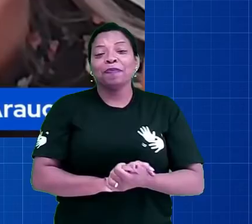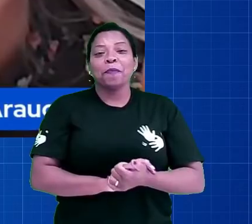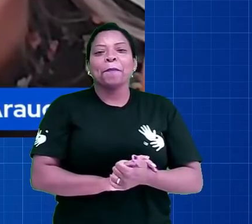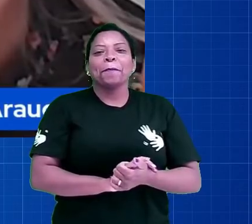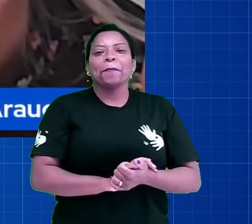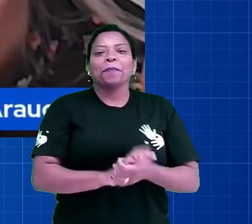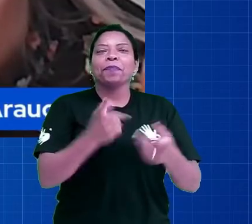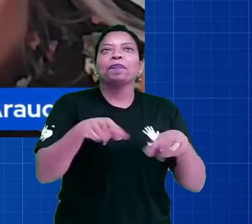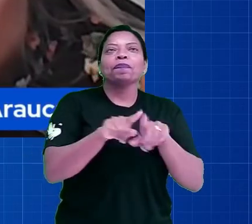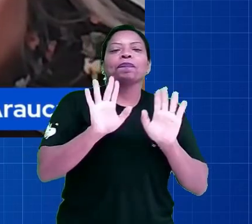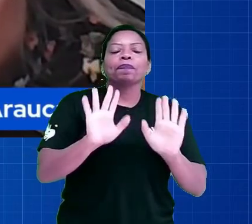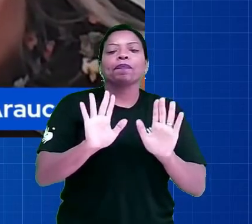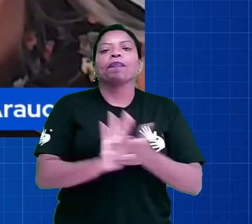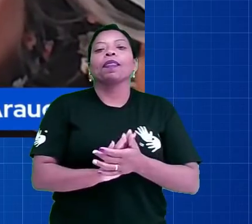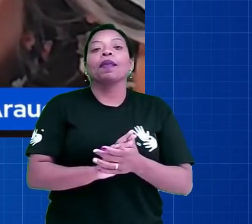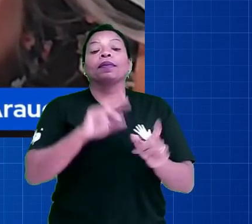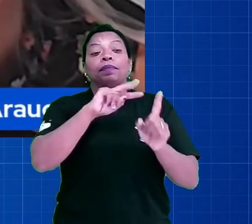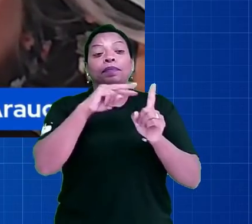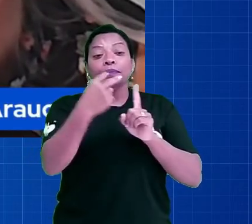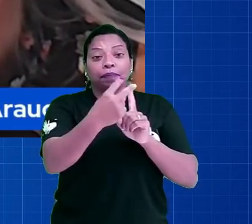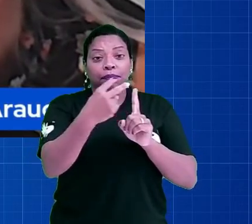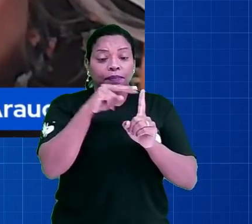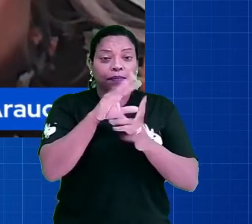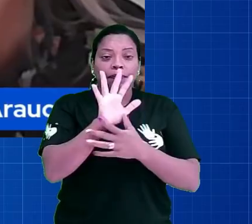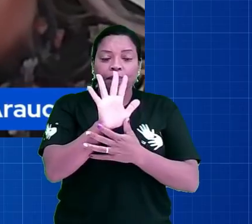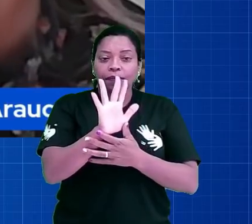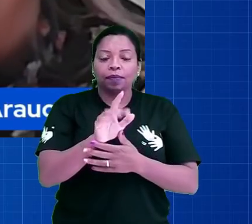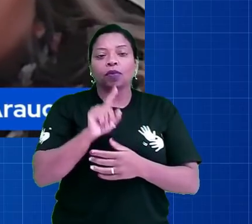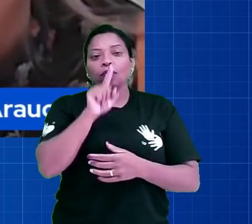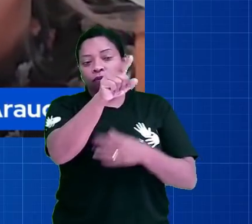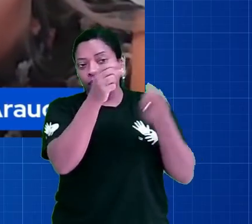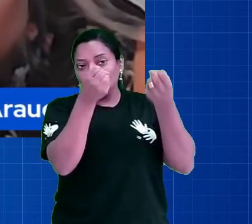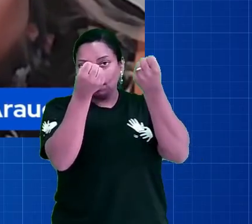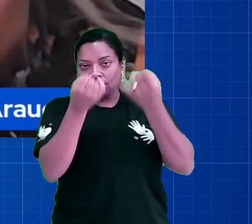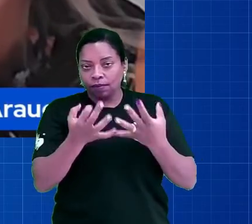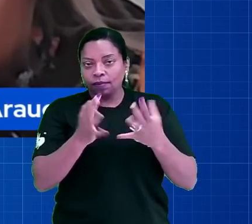retomando. Essa perspectiva, então, Kelly, que você levanta de